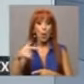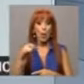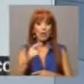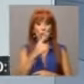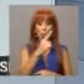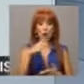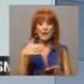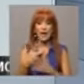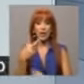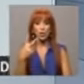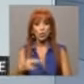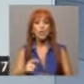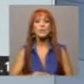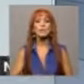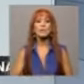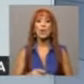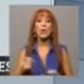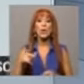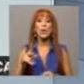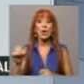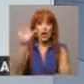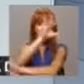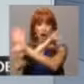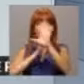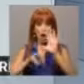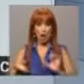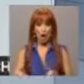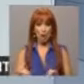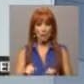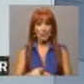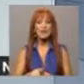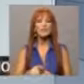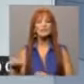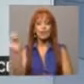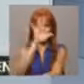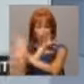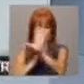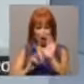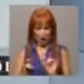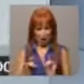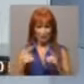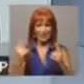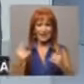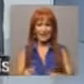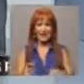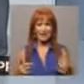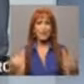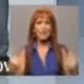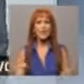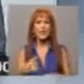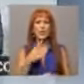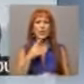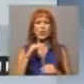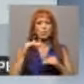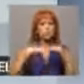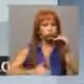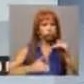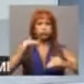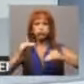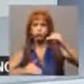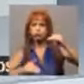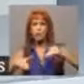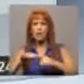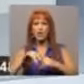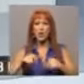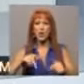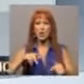a 2 metros. No continente europeu, ou seja, no restante continente europeu, temos então muita instabilidade aqui na zona da